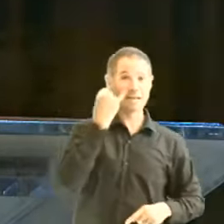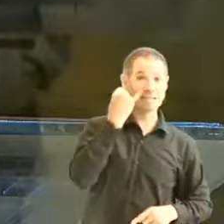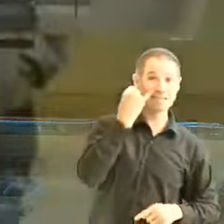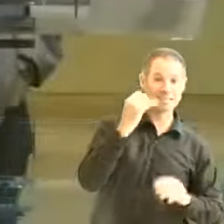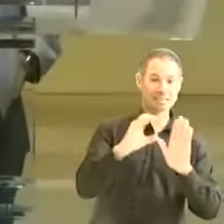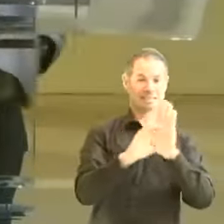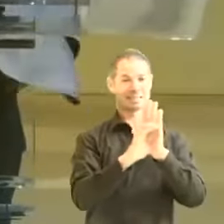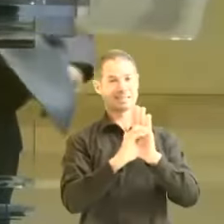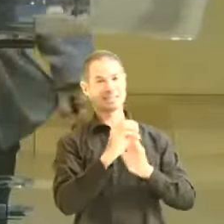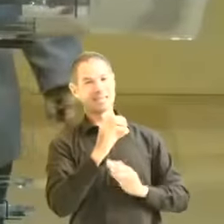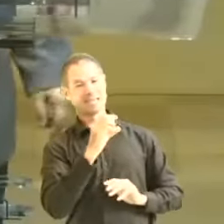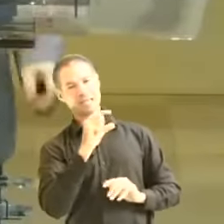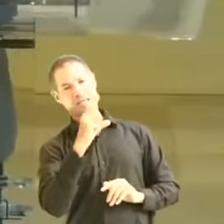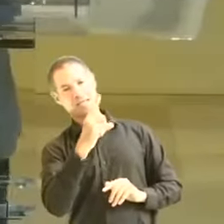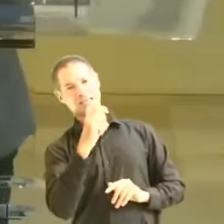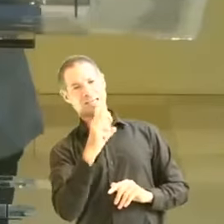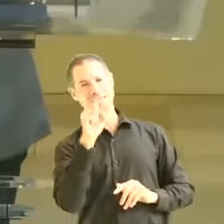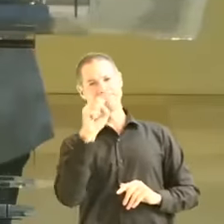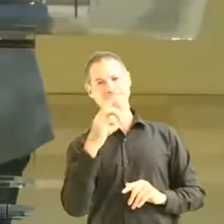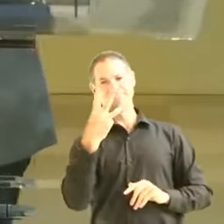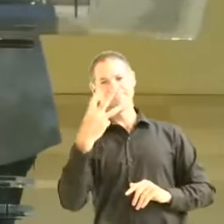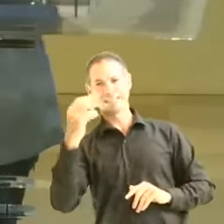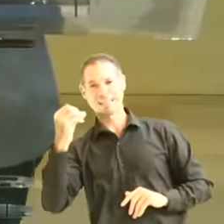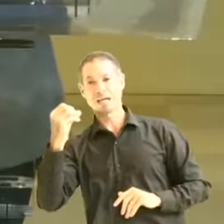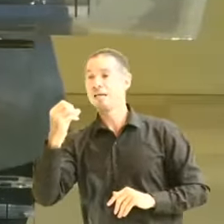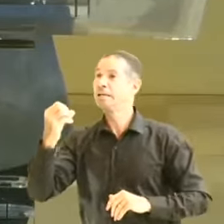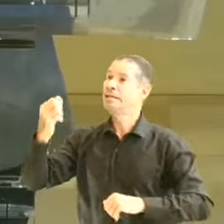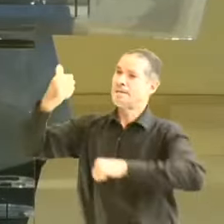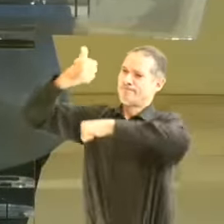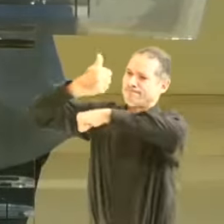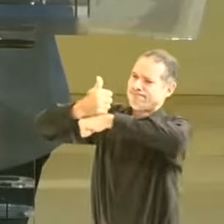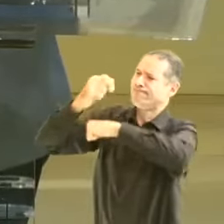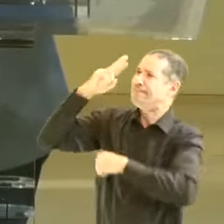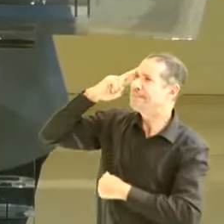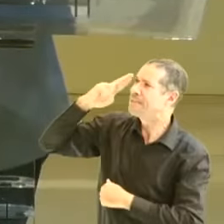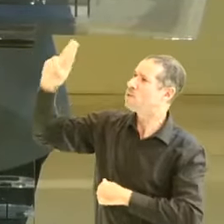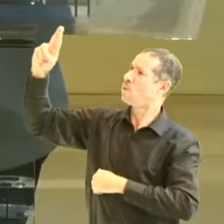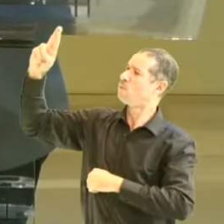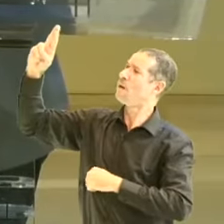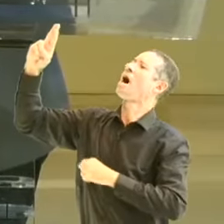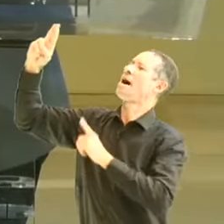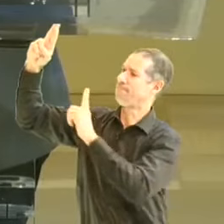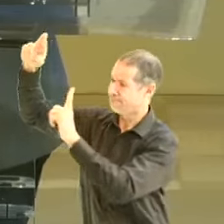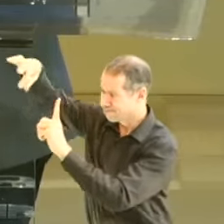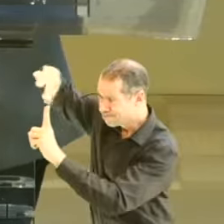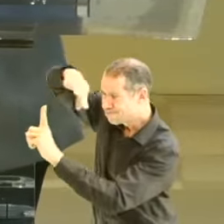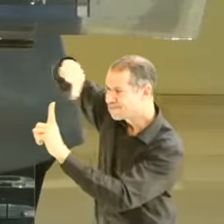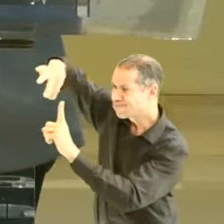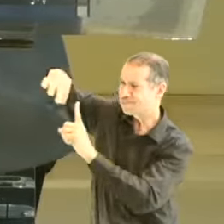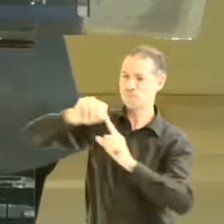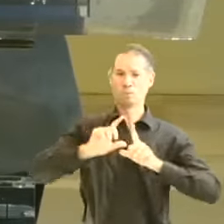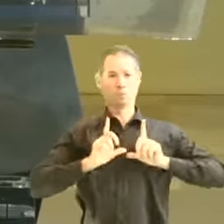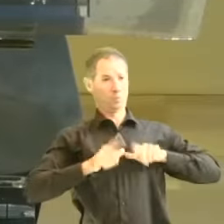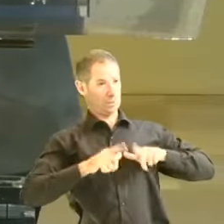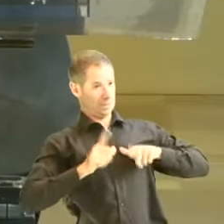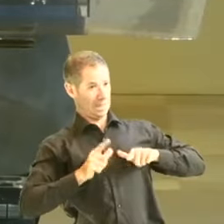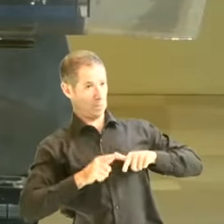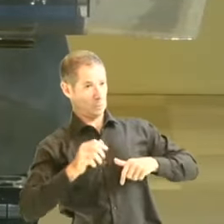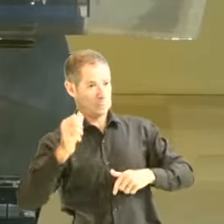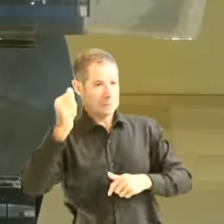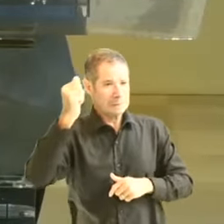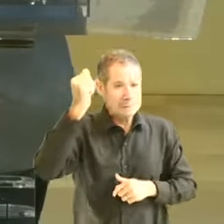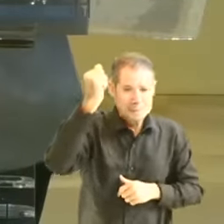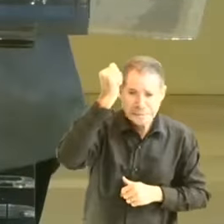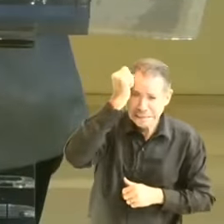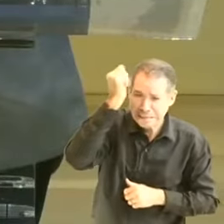15, onde diz assim: diz o soberano Senhor, o Santo de Israel, no